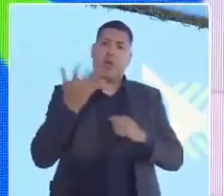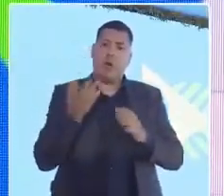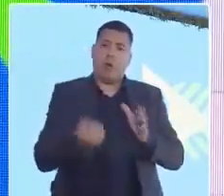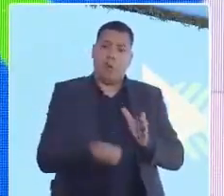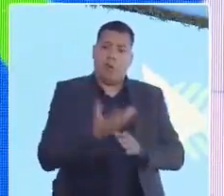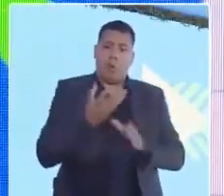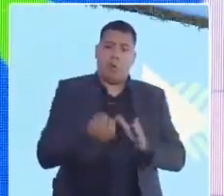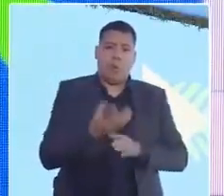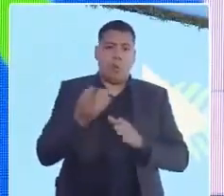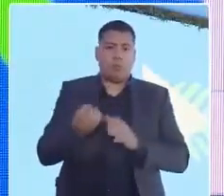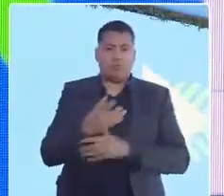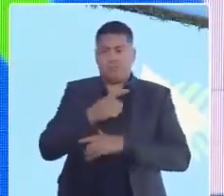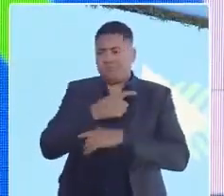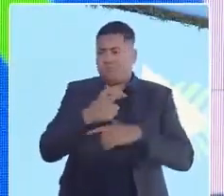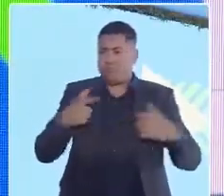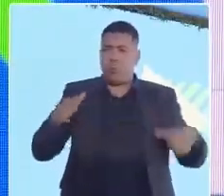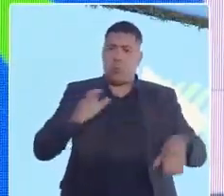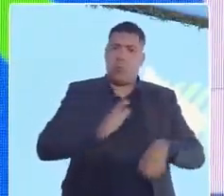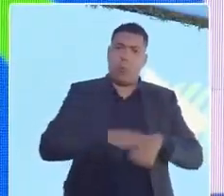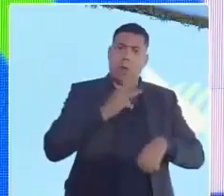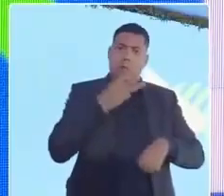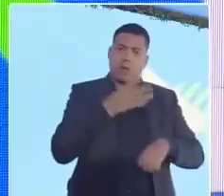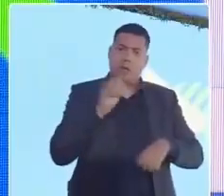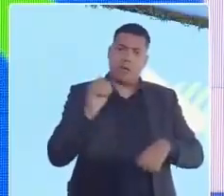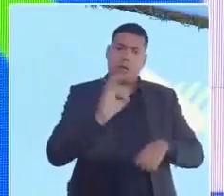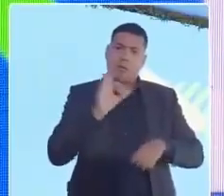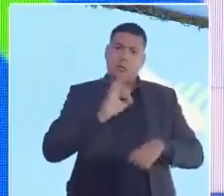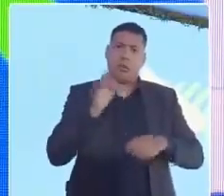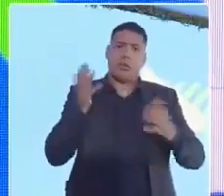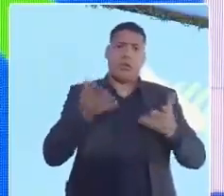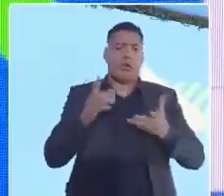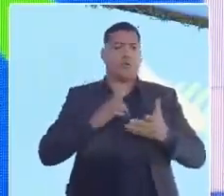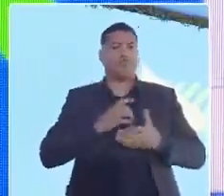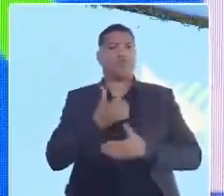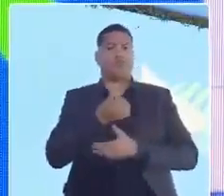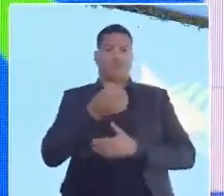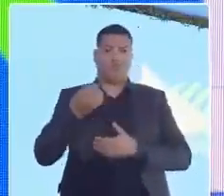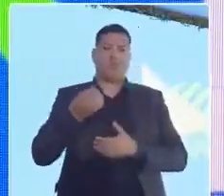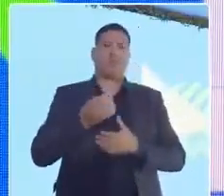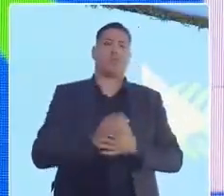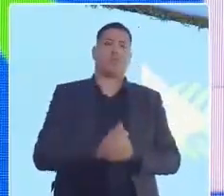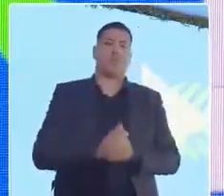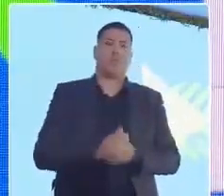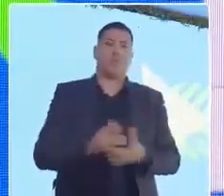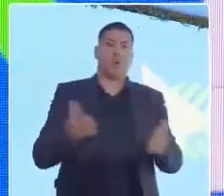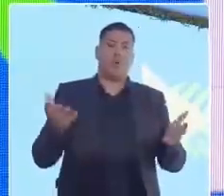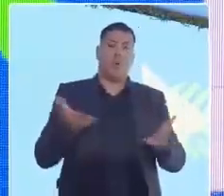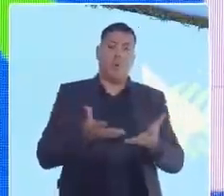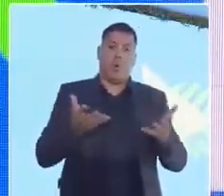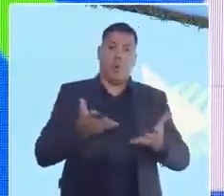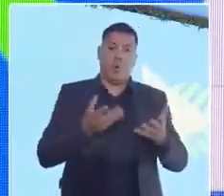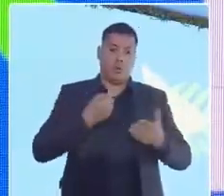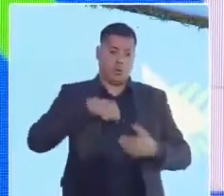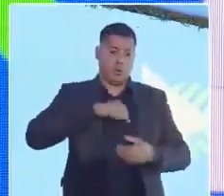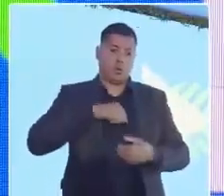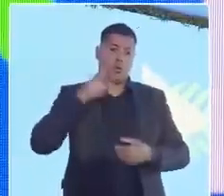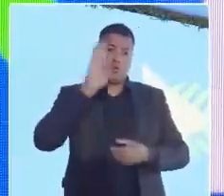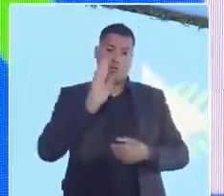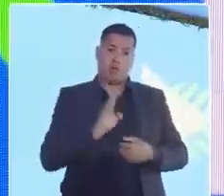500% enquanto a áa plantada aumentou 60 hoje o país é uma potência